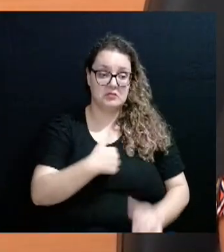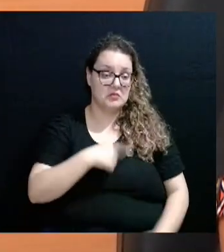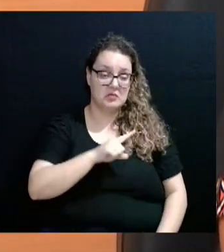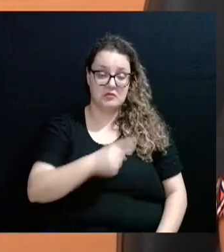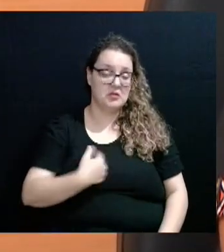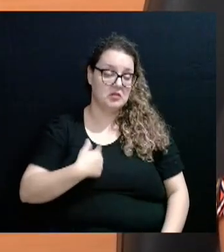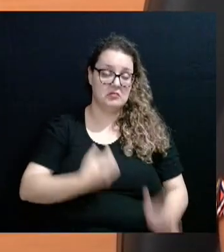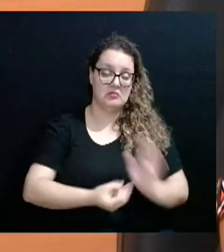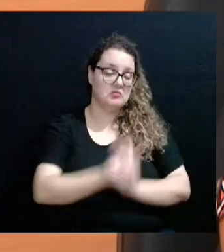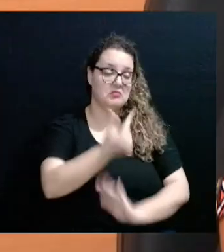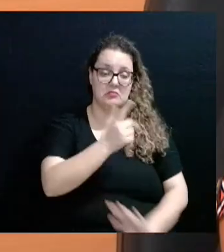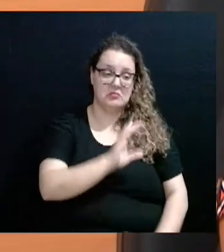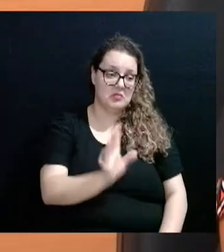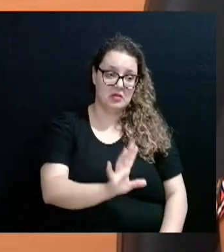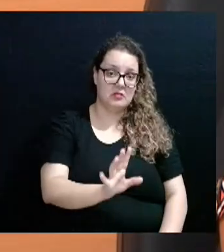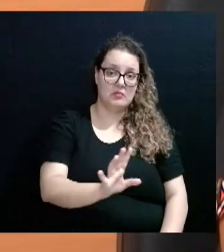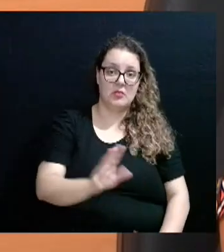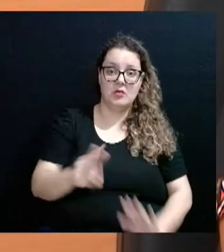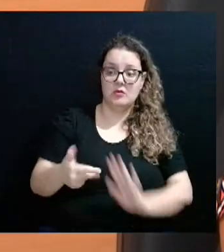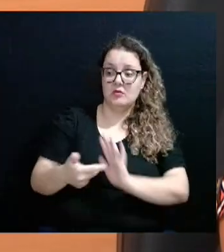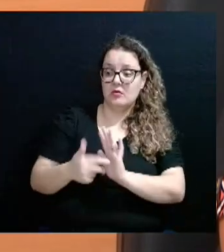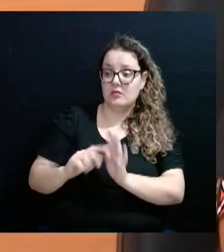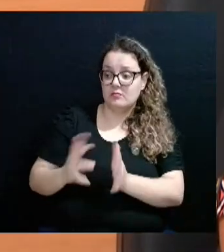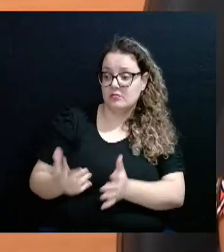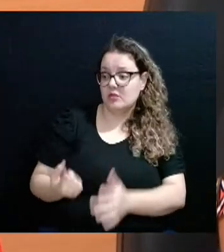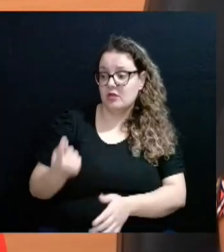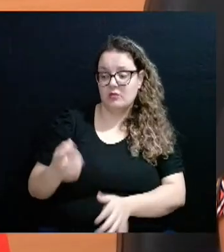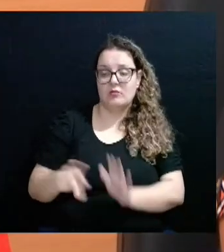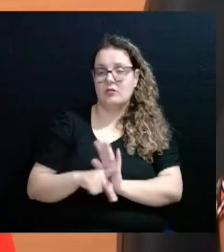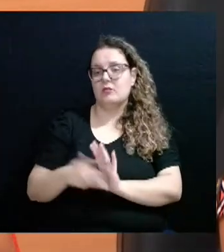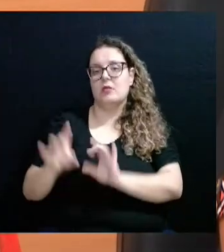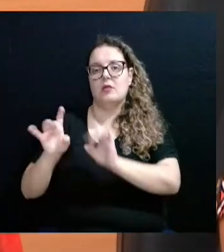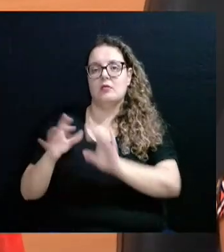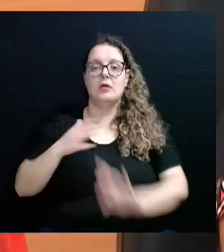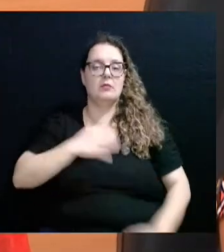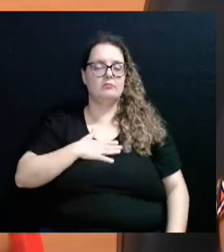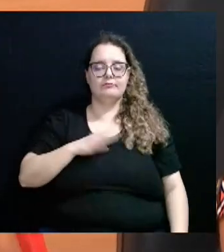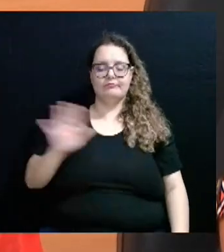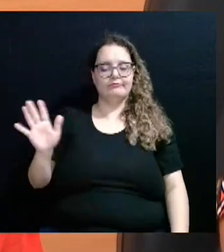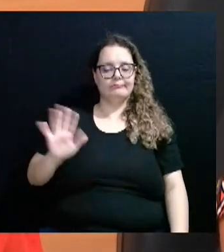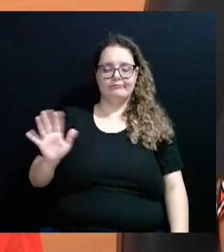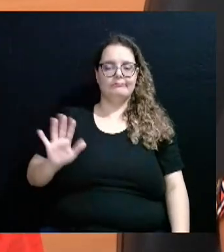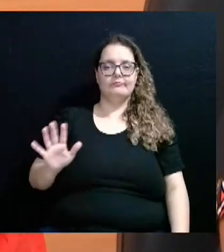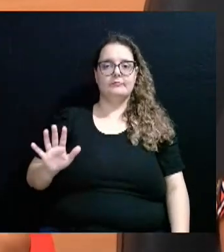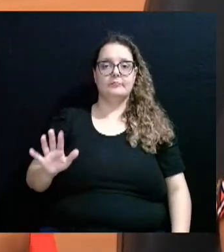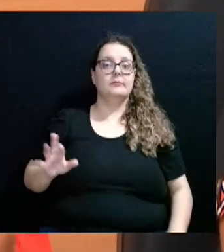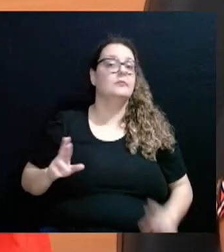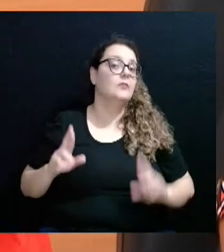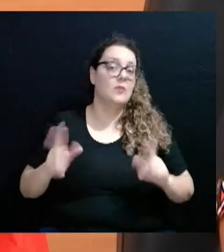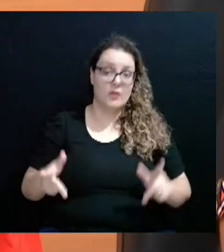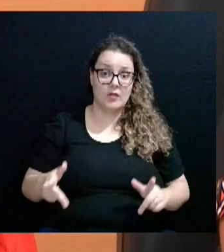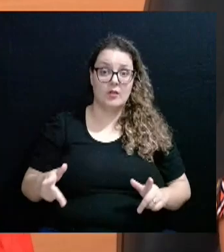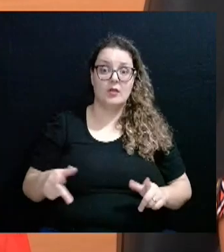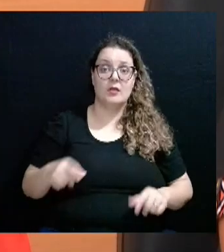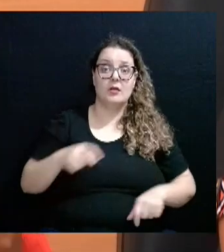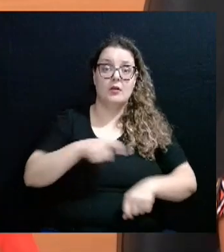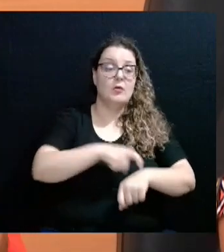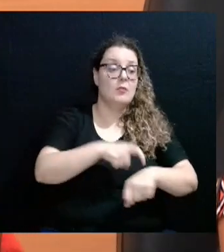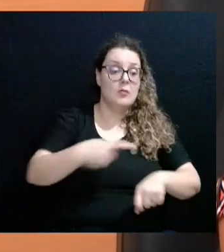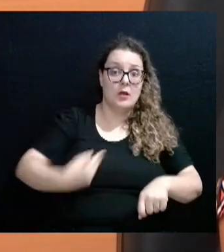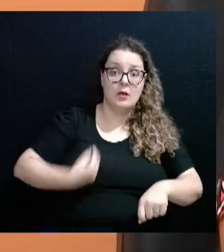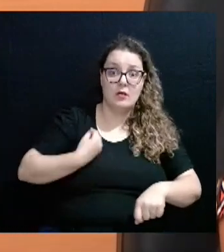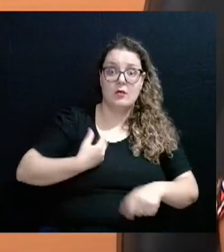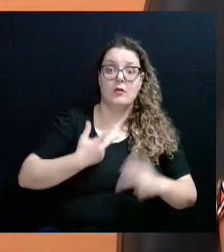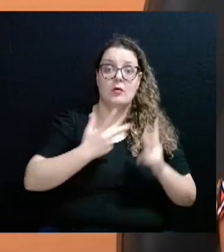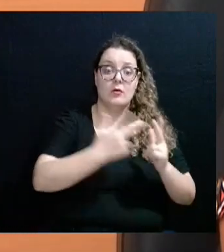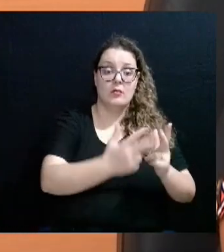são próprias e únicas da minha pessoa. Pelo contrário, são situações comuns. Aquilo